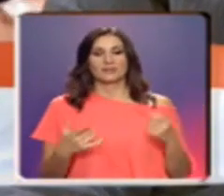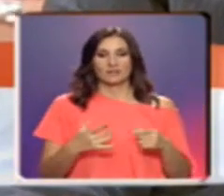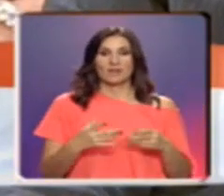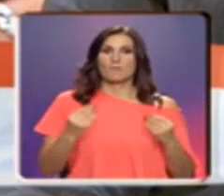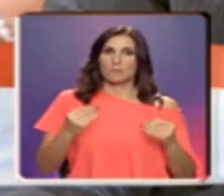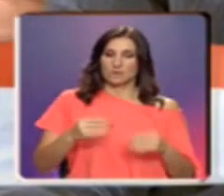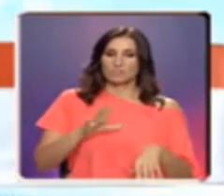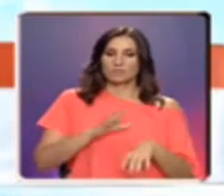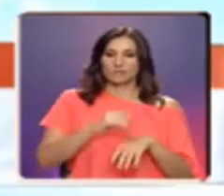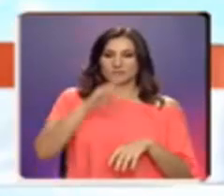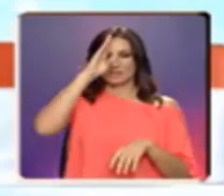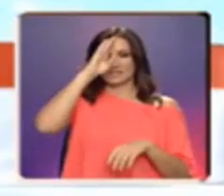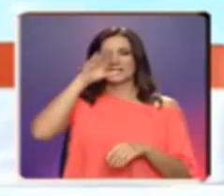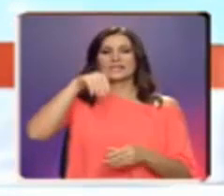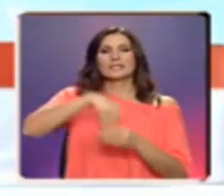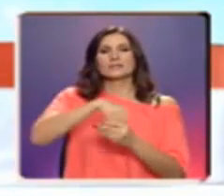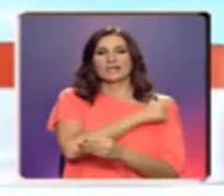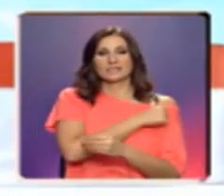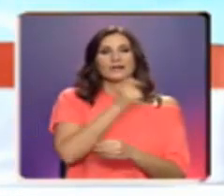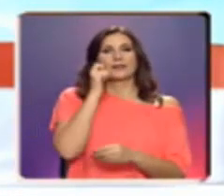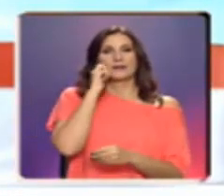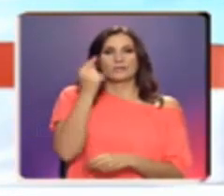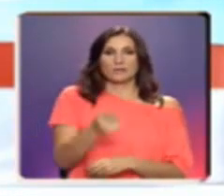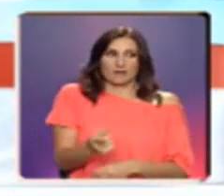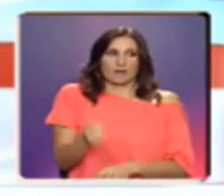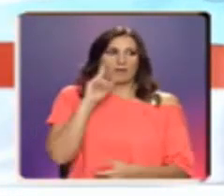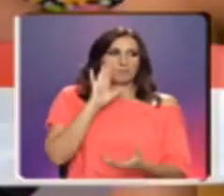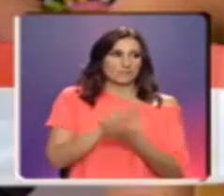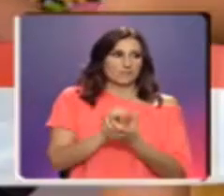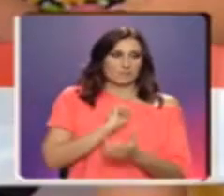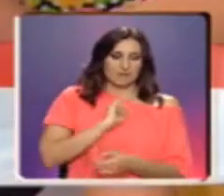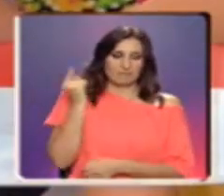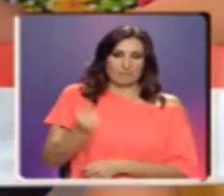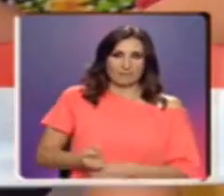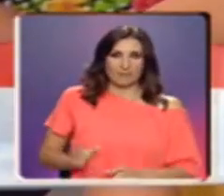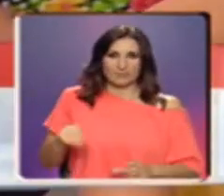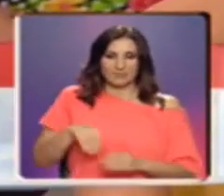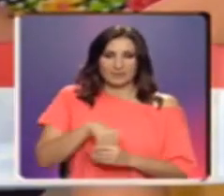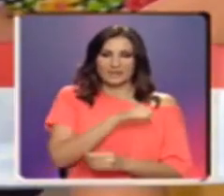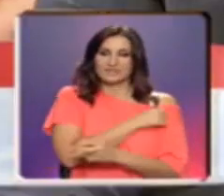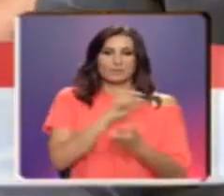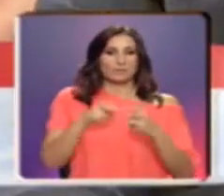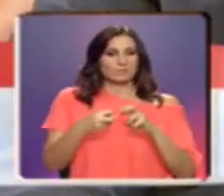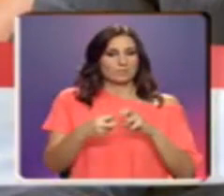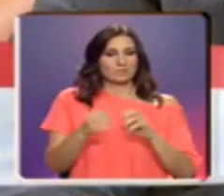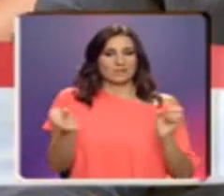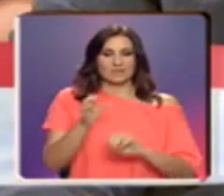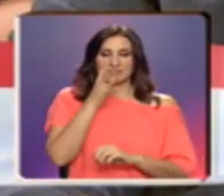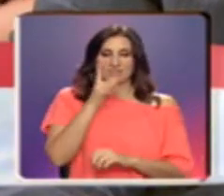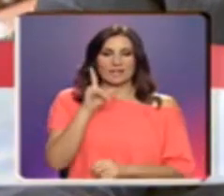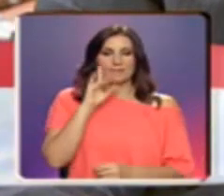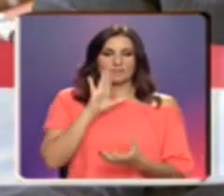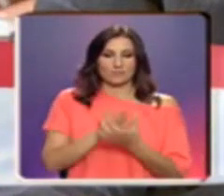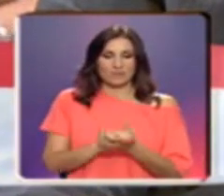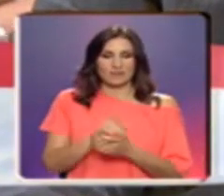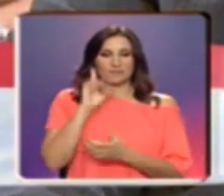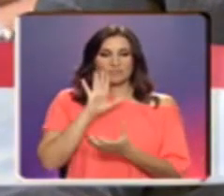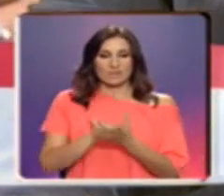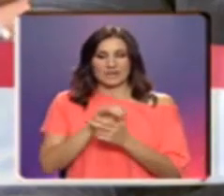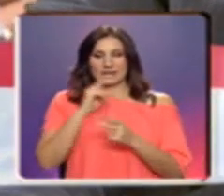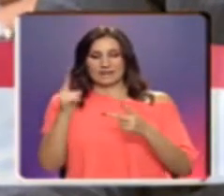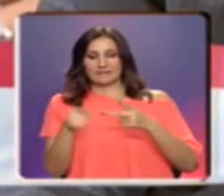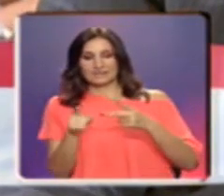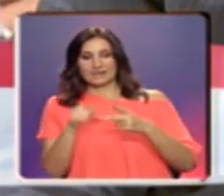algum poder em casa? Quem é que manda lá? A minha mulher, com certeza, toda. Não tenho problema absolutamente nenhum. A minha mulher, a seguir a minha